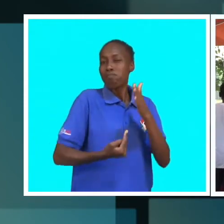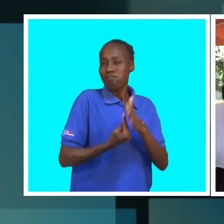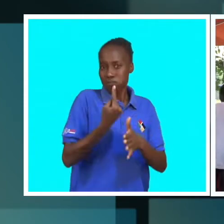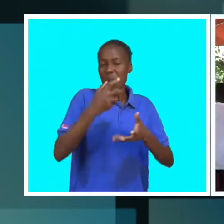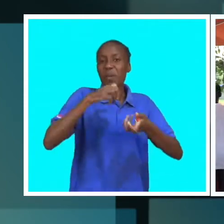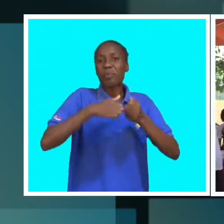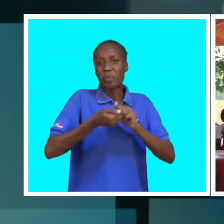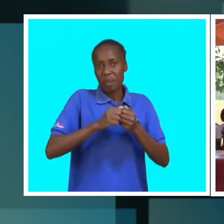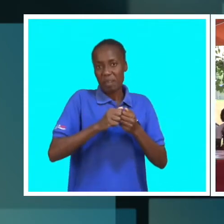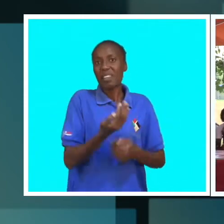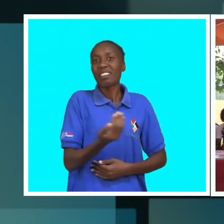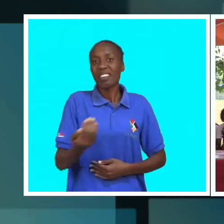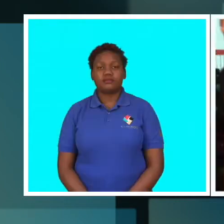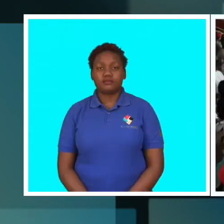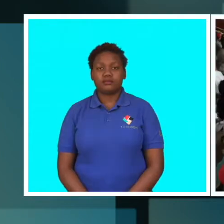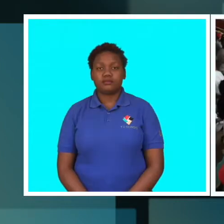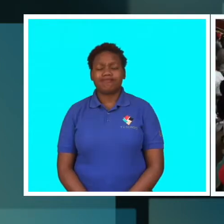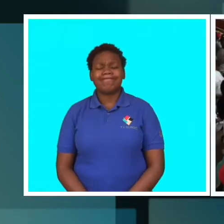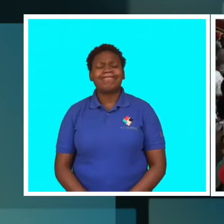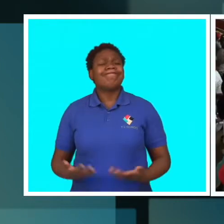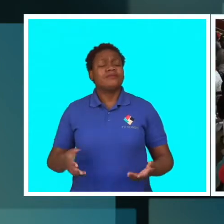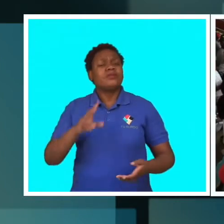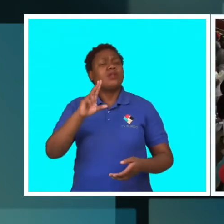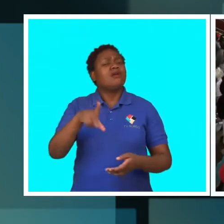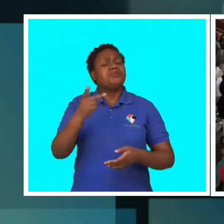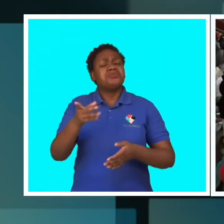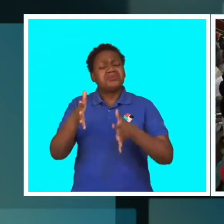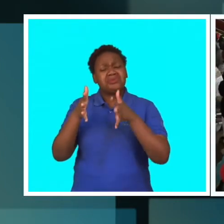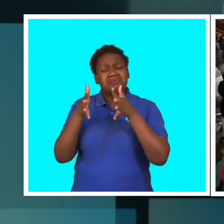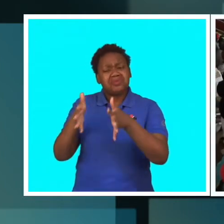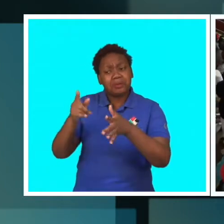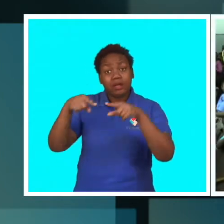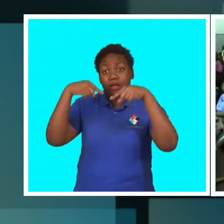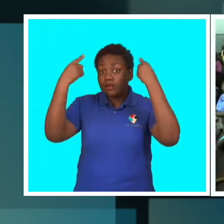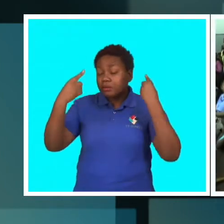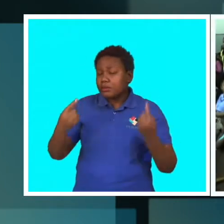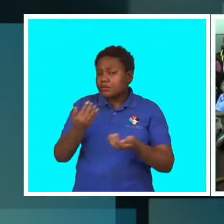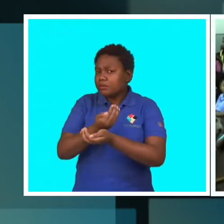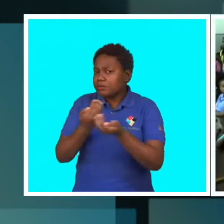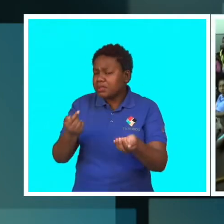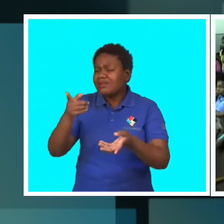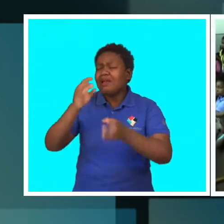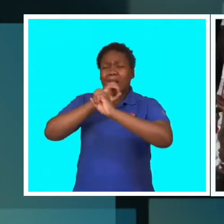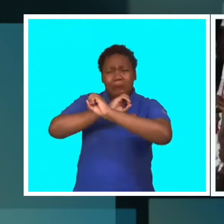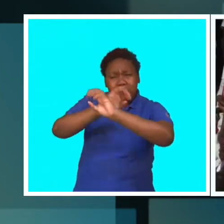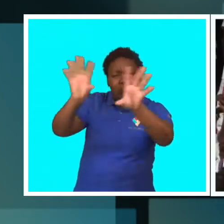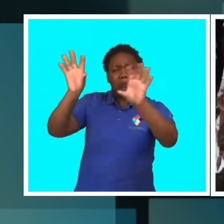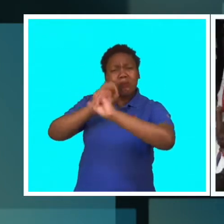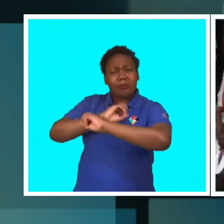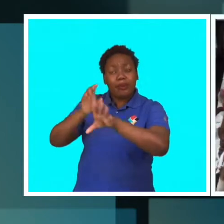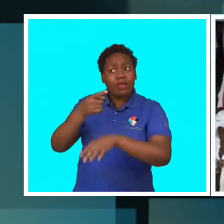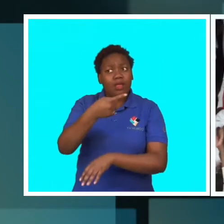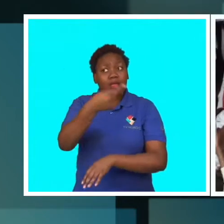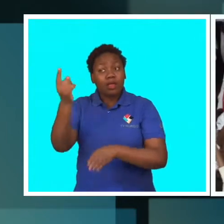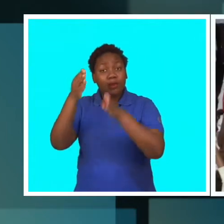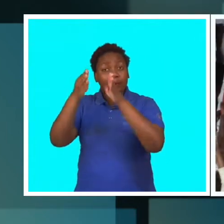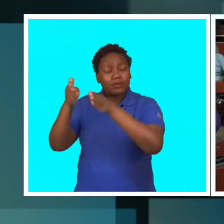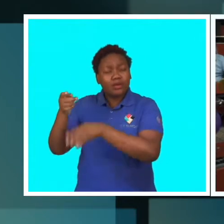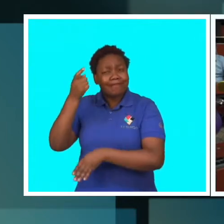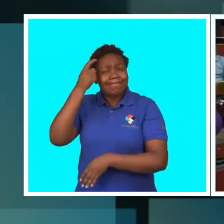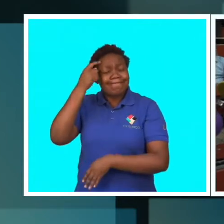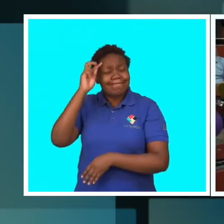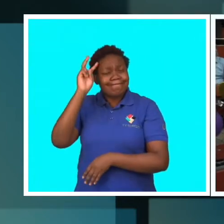muitos problemas para essa criança. A partilha de informações que desincentivam esta prática é uma forma mais eficaz